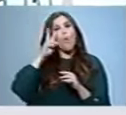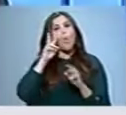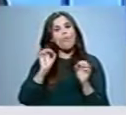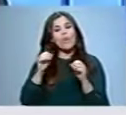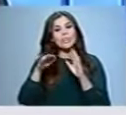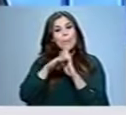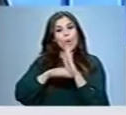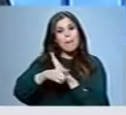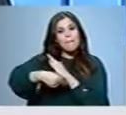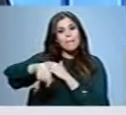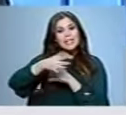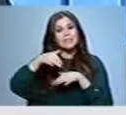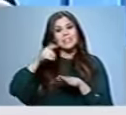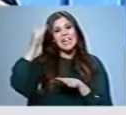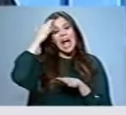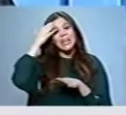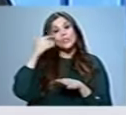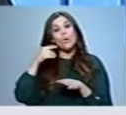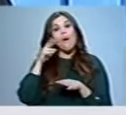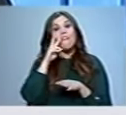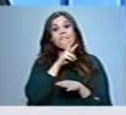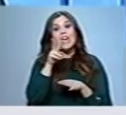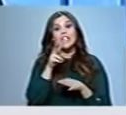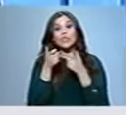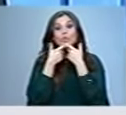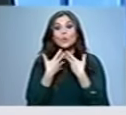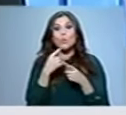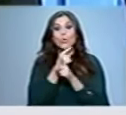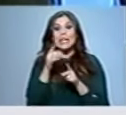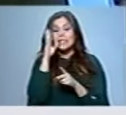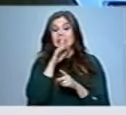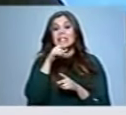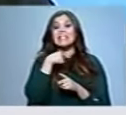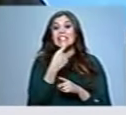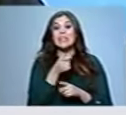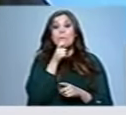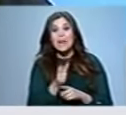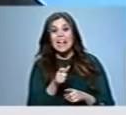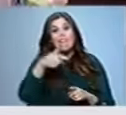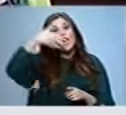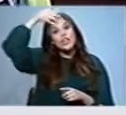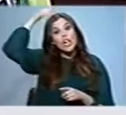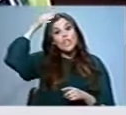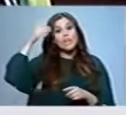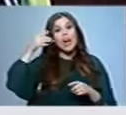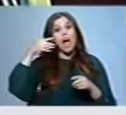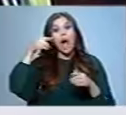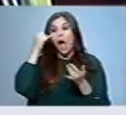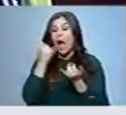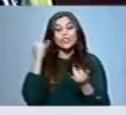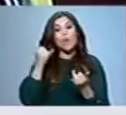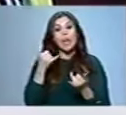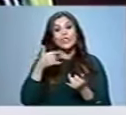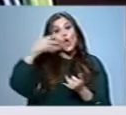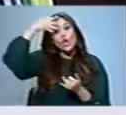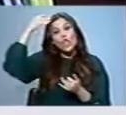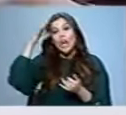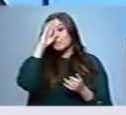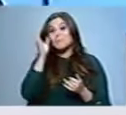talvez não pudesse entrar. Mas acho que eles veem tudo. Uma vez que dizes Donald ou Trump, eles passam a ver. É verdade. Gravam. Exatamente. Tudo o que vou dizer é mentira. Tudo o que vou